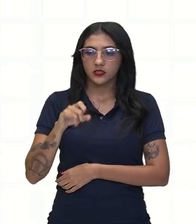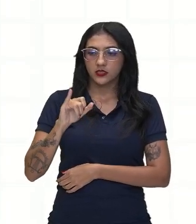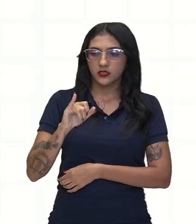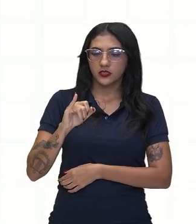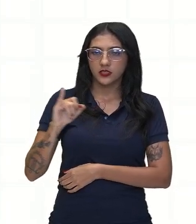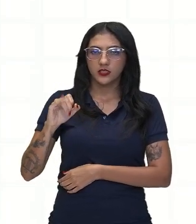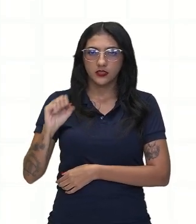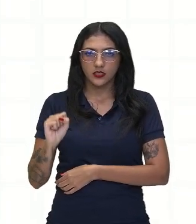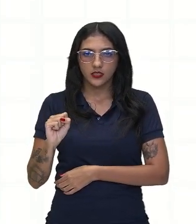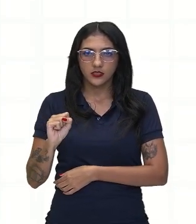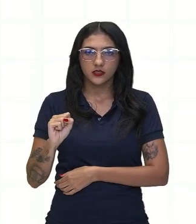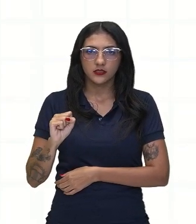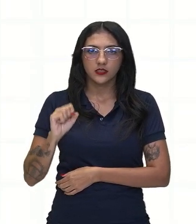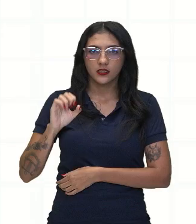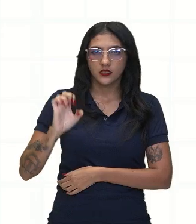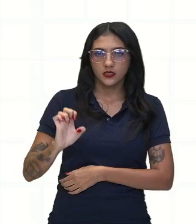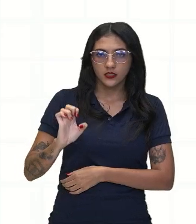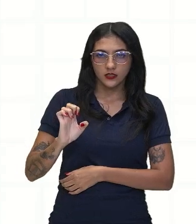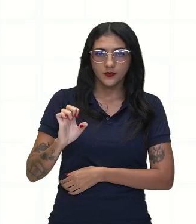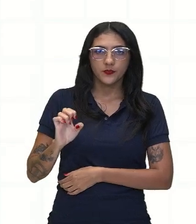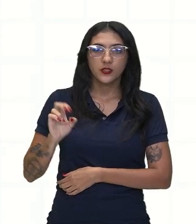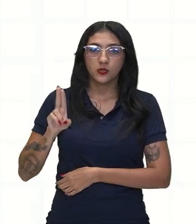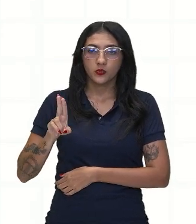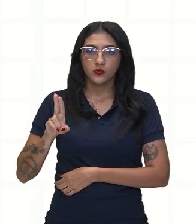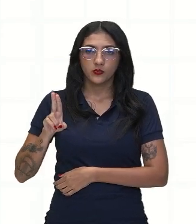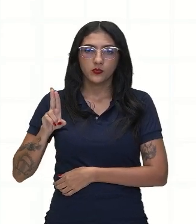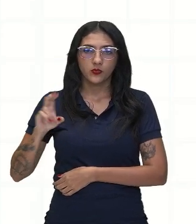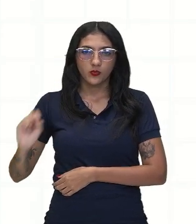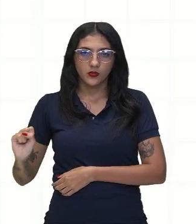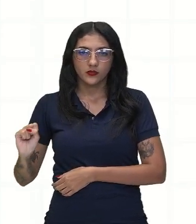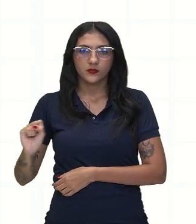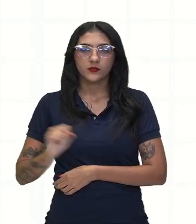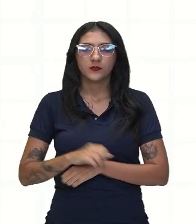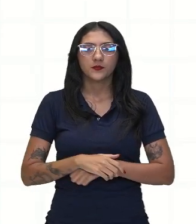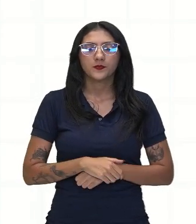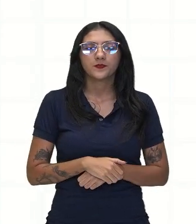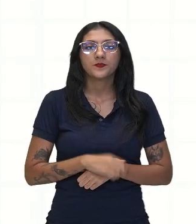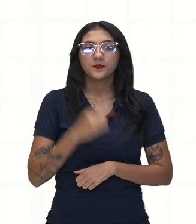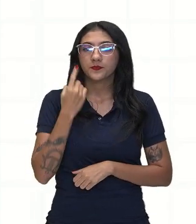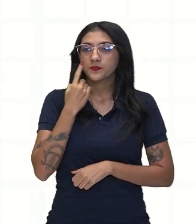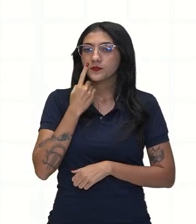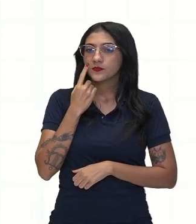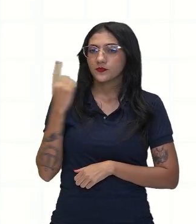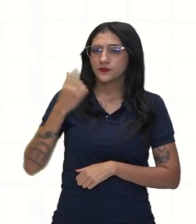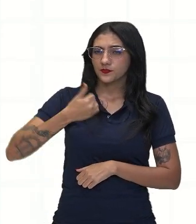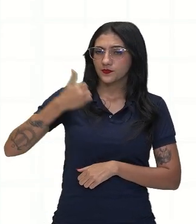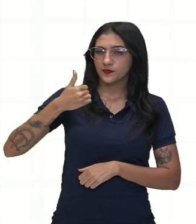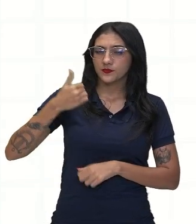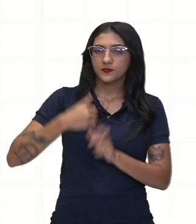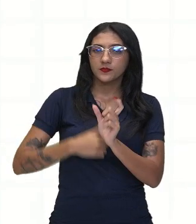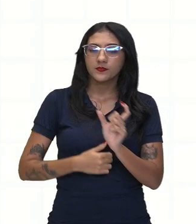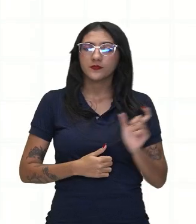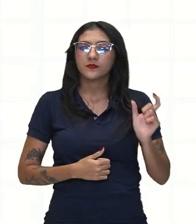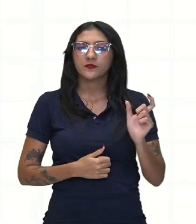e U e US, tá? Então, a palavra açúcar, como é que eu separo?